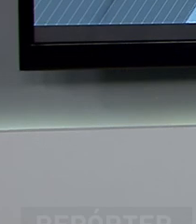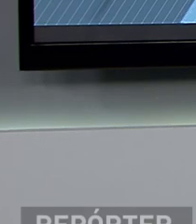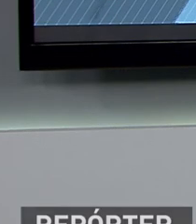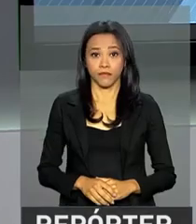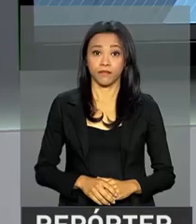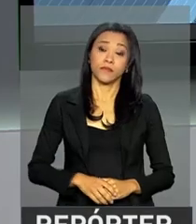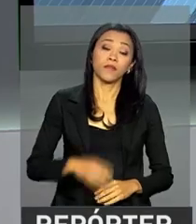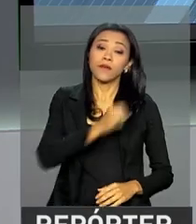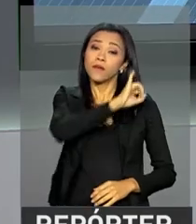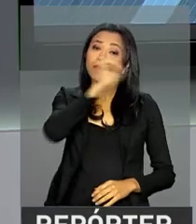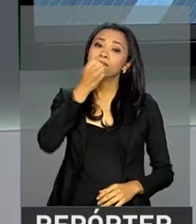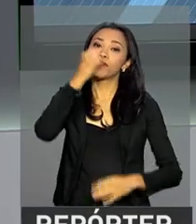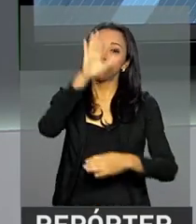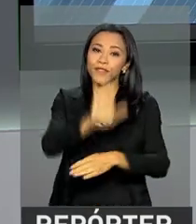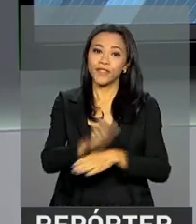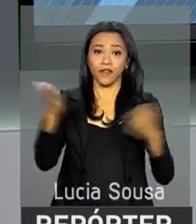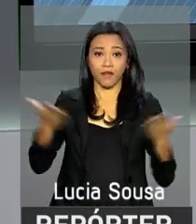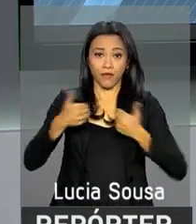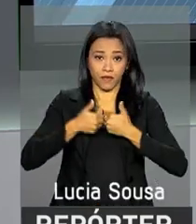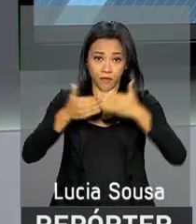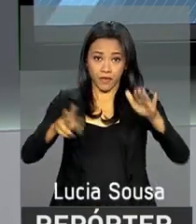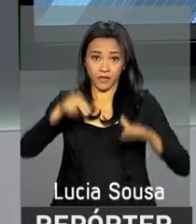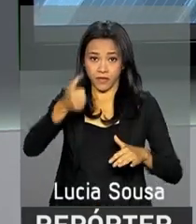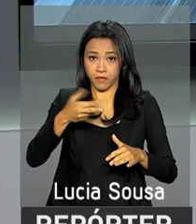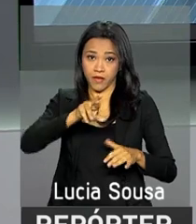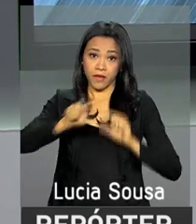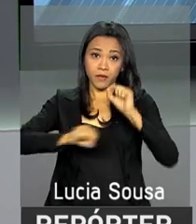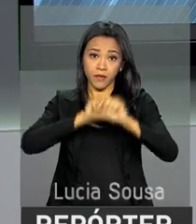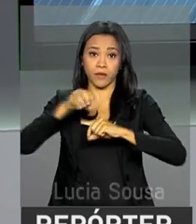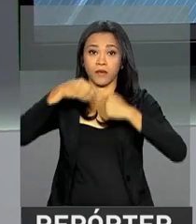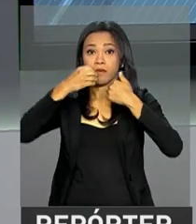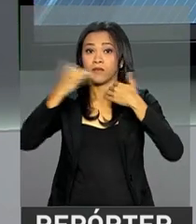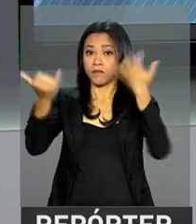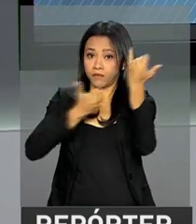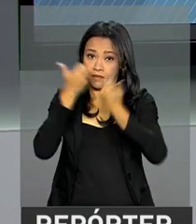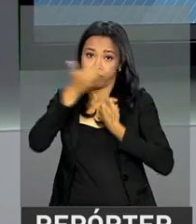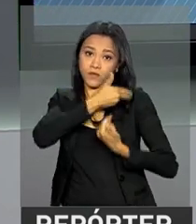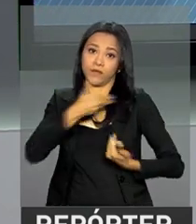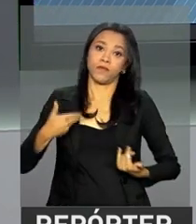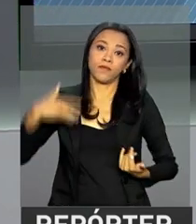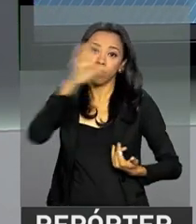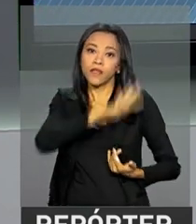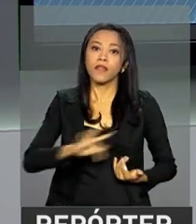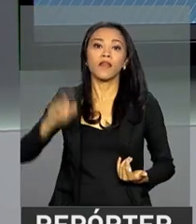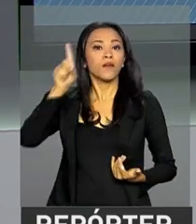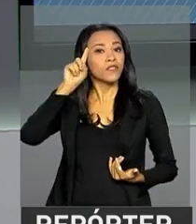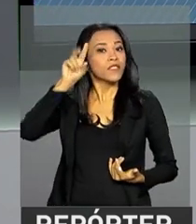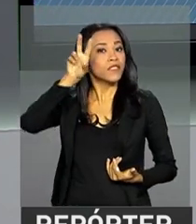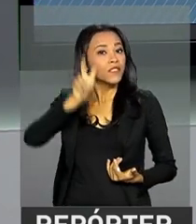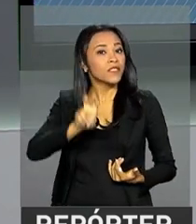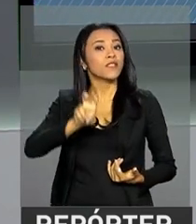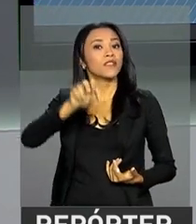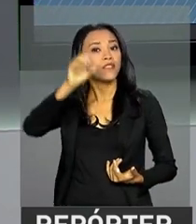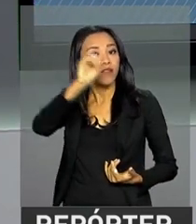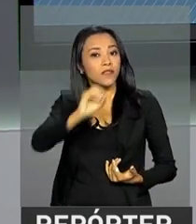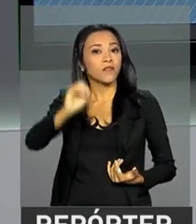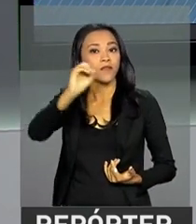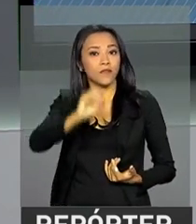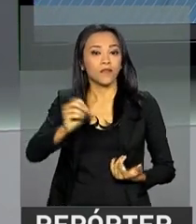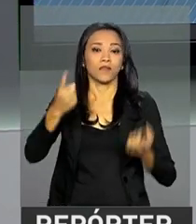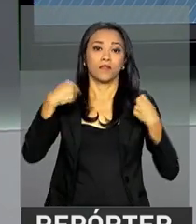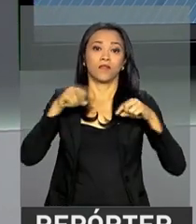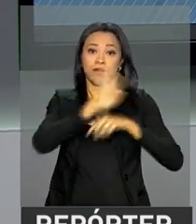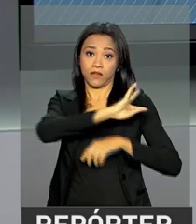olá bom dia começa agora o repórter nbr com as notícias do governo federal desta quinta feira 5 de outubro o presidente